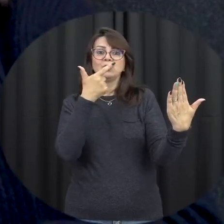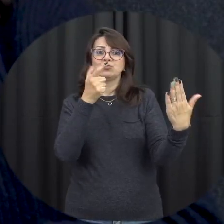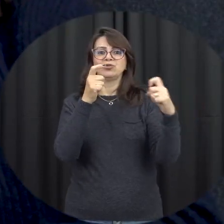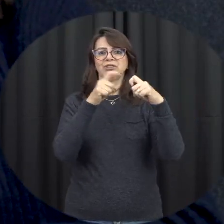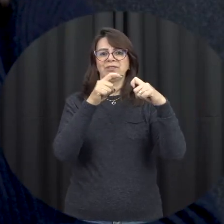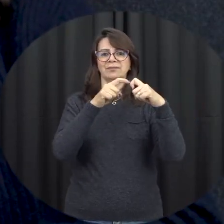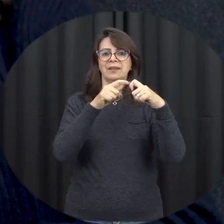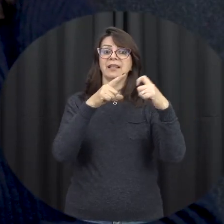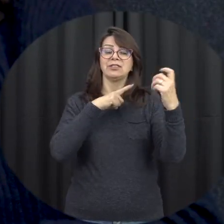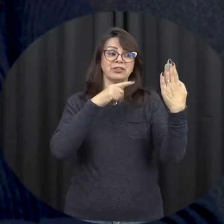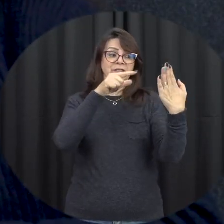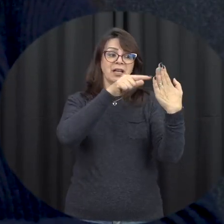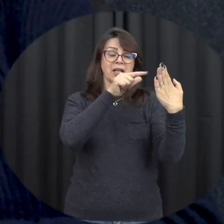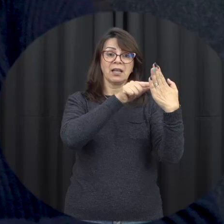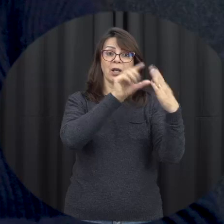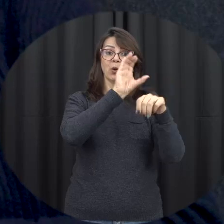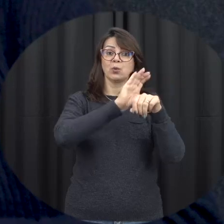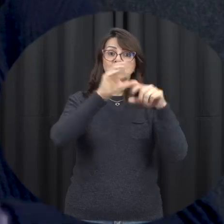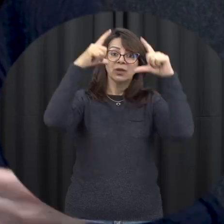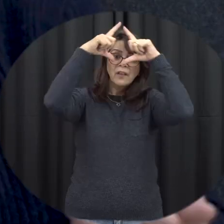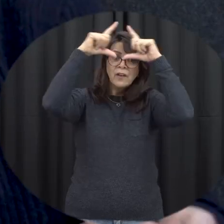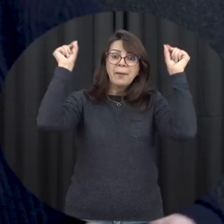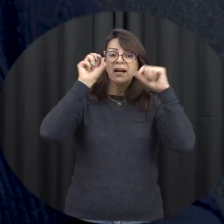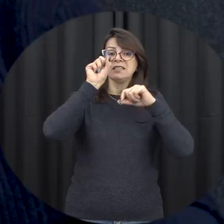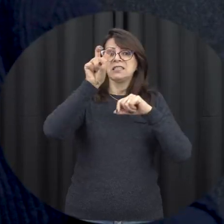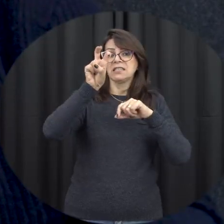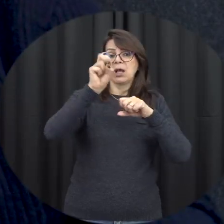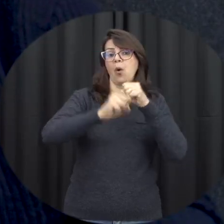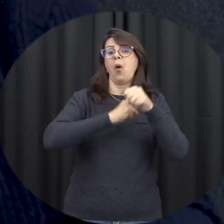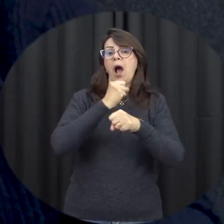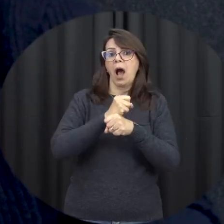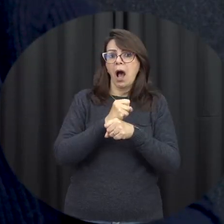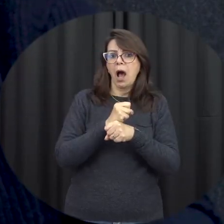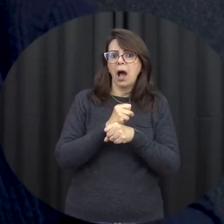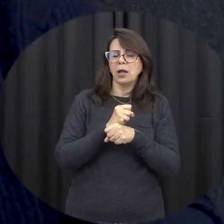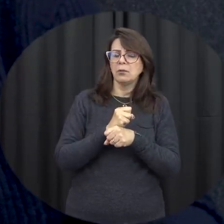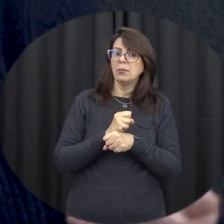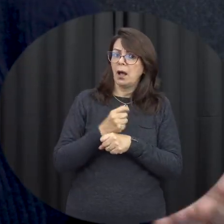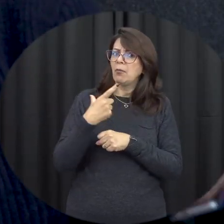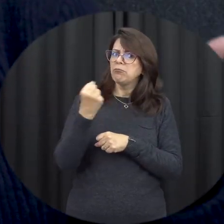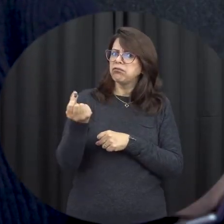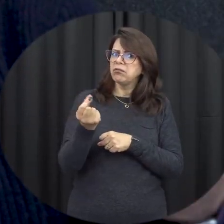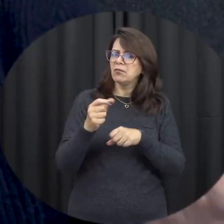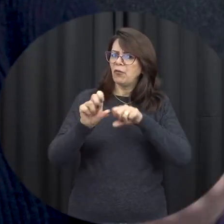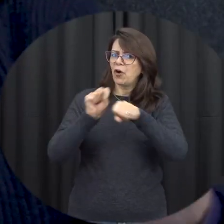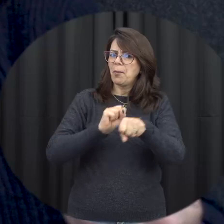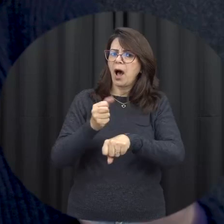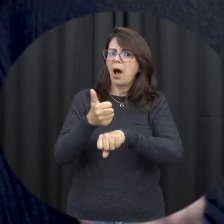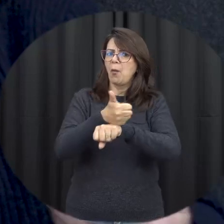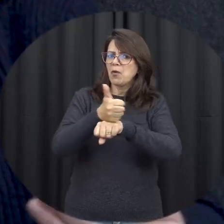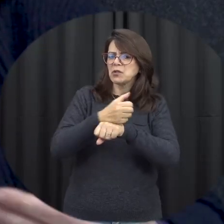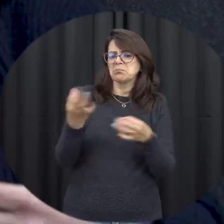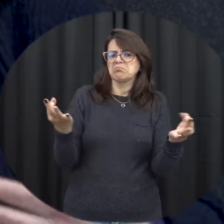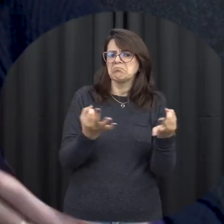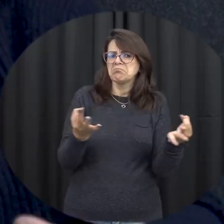Não tinha, mas tinha enfermagem com 5 anos de graduação. Eu falei, 5 anos vai sair um profissional muito bom. Não pode ser que 5 anos